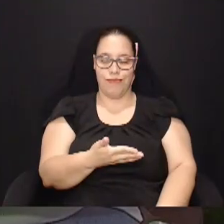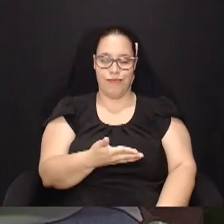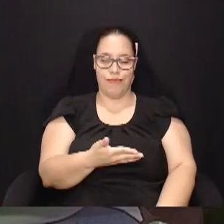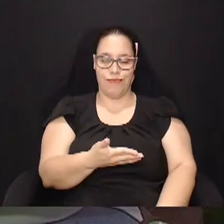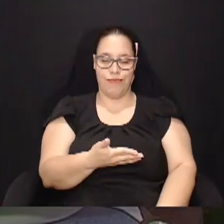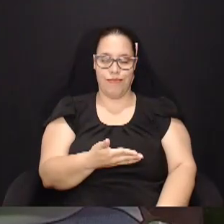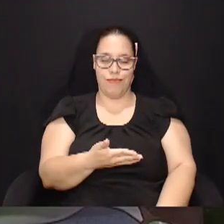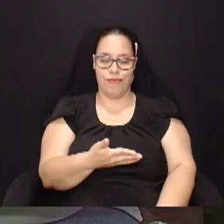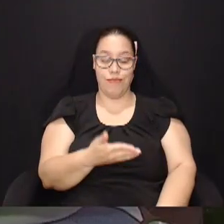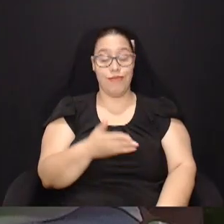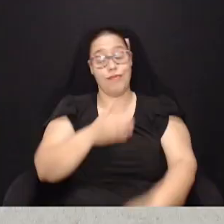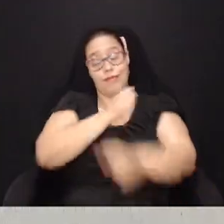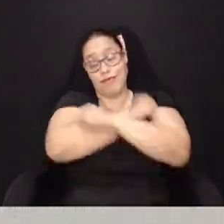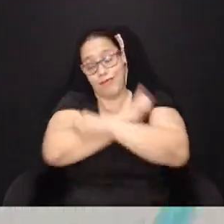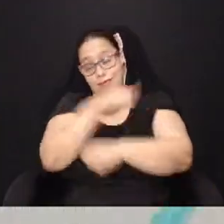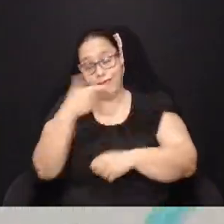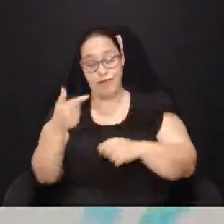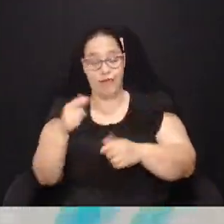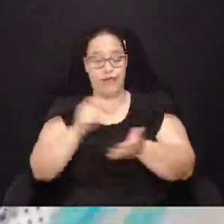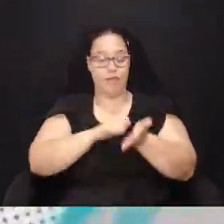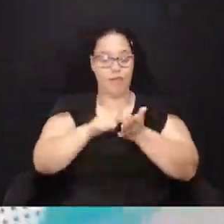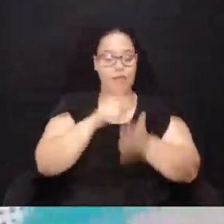abraço, até o próximo Na Ponta do Lápis.